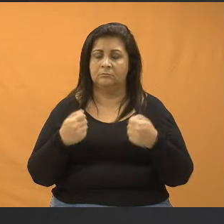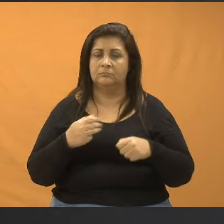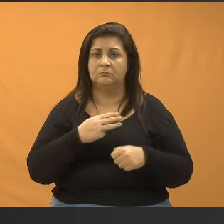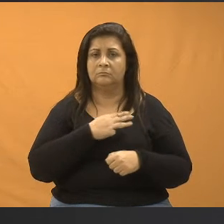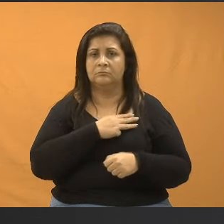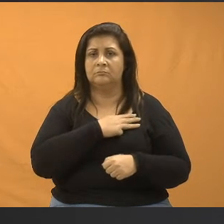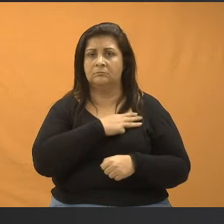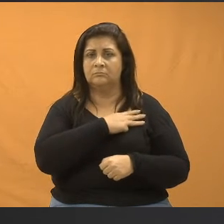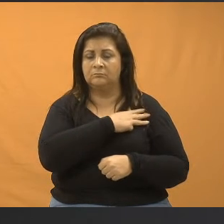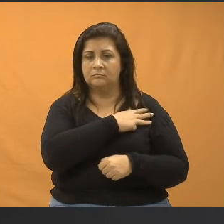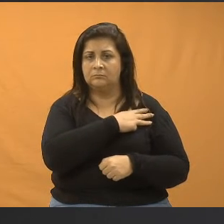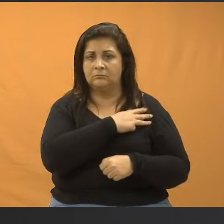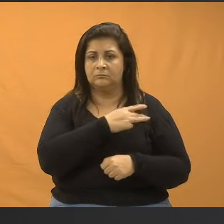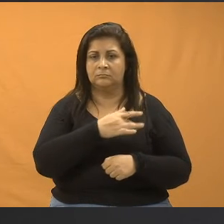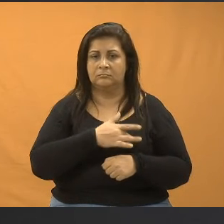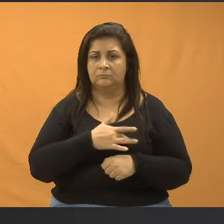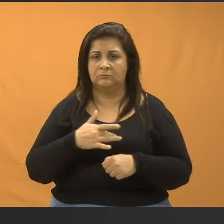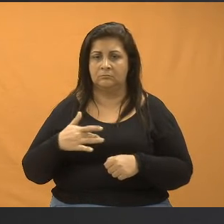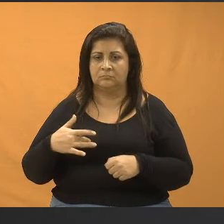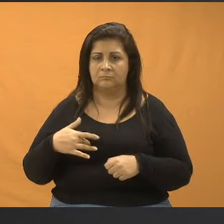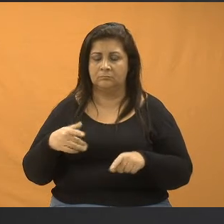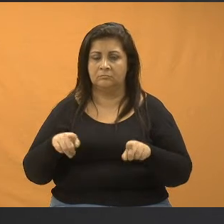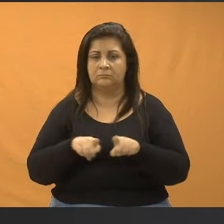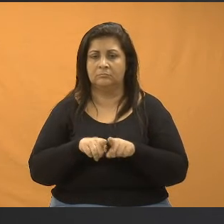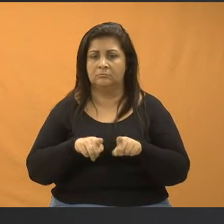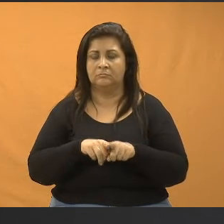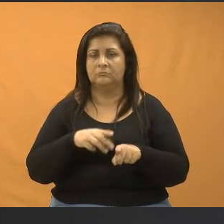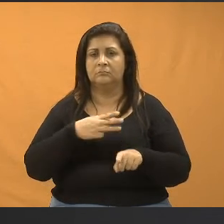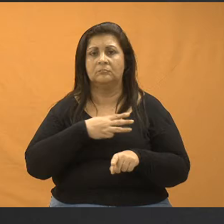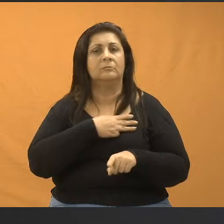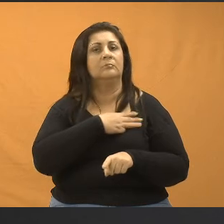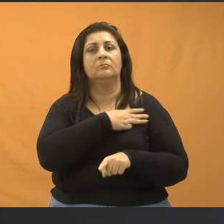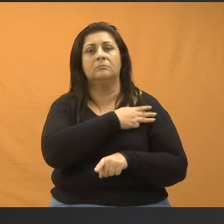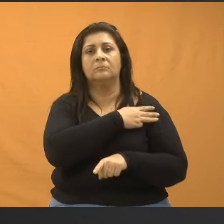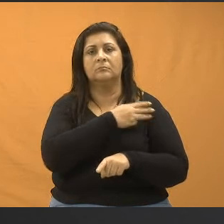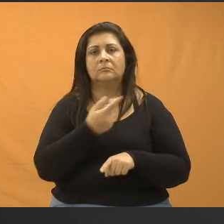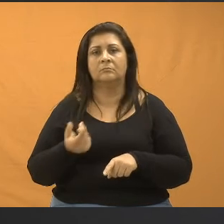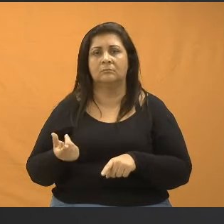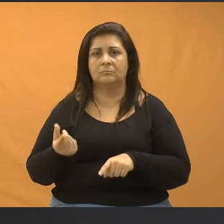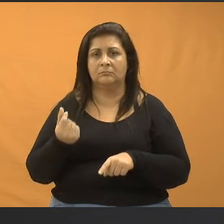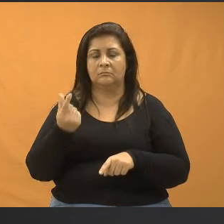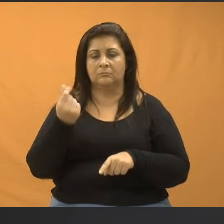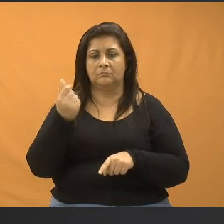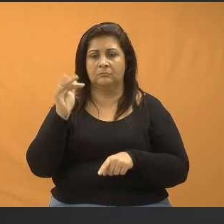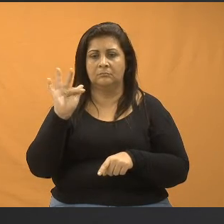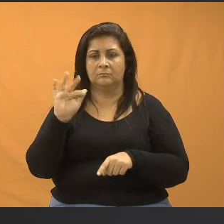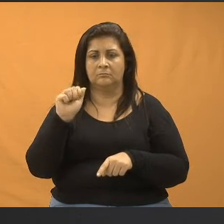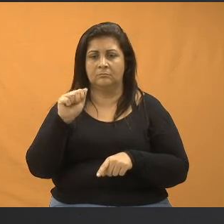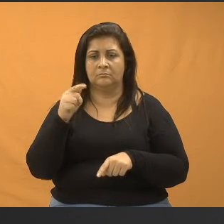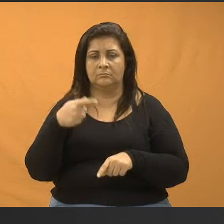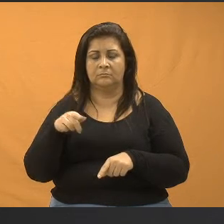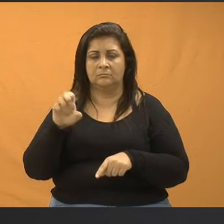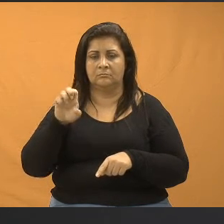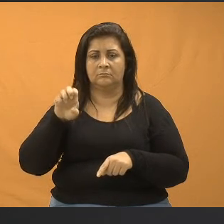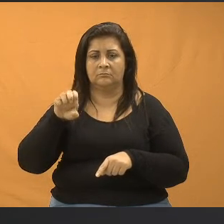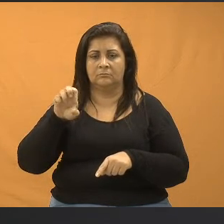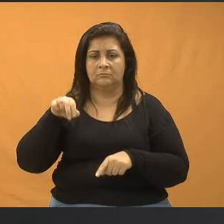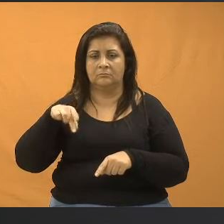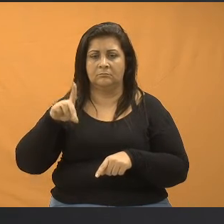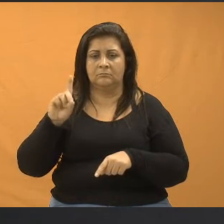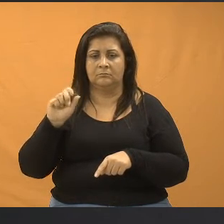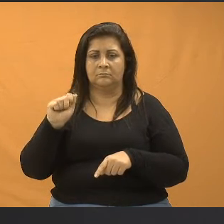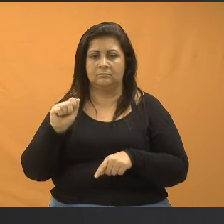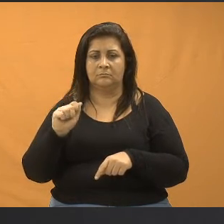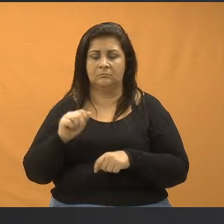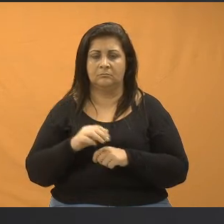Saúde, mas sim do Ministério da Fazenda, do Estado, do Ministério da Fazenda Federal, tá?